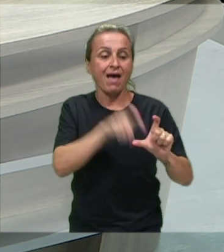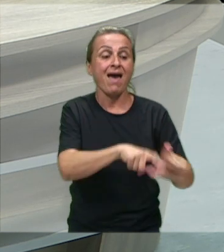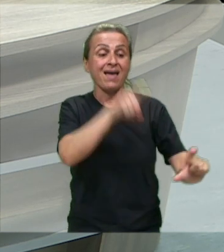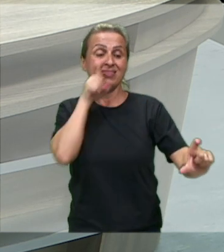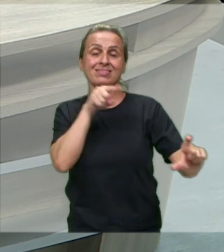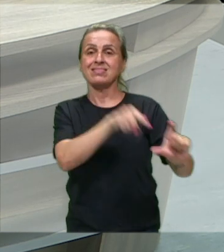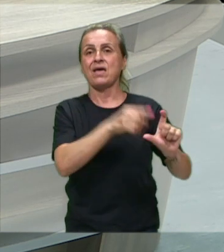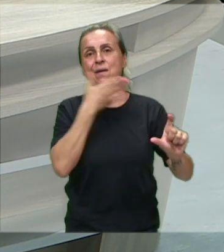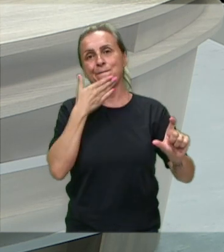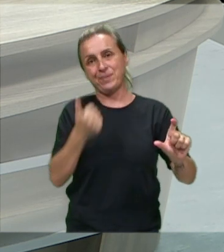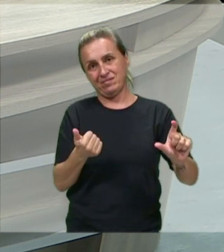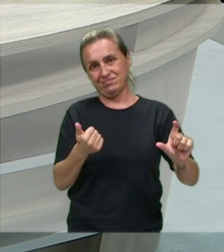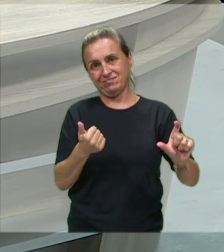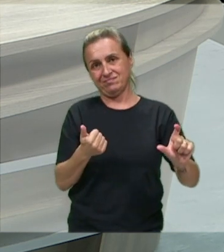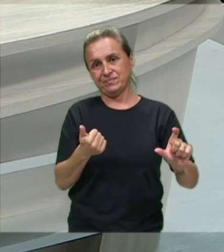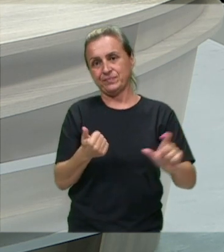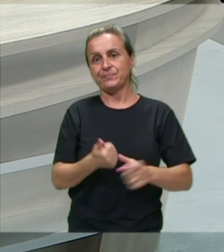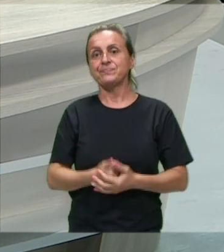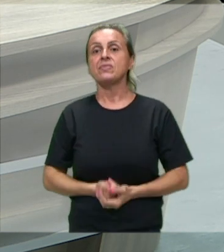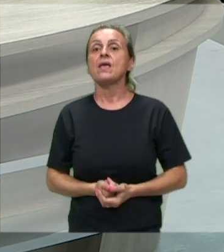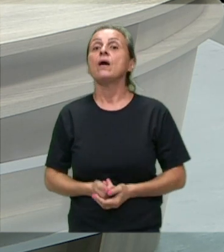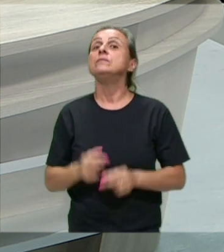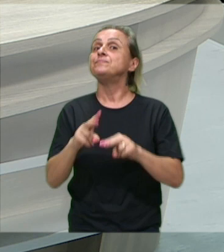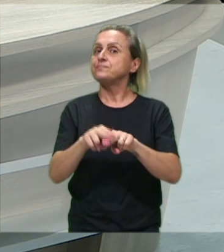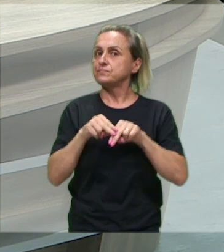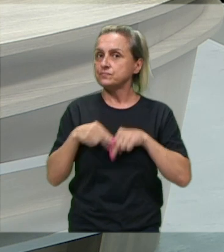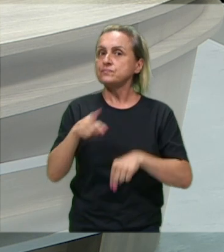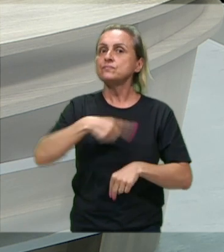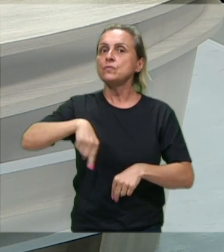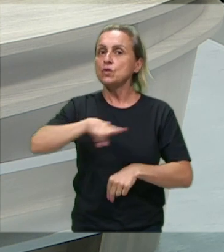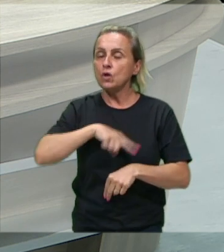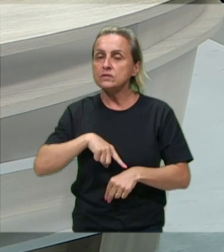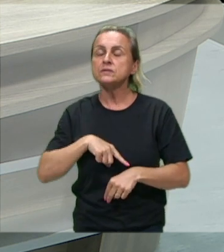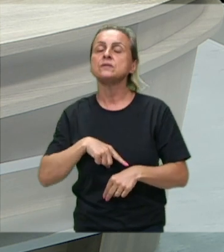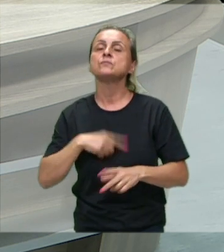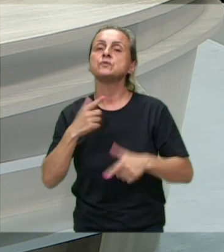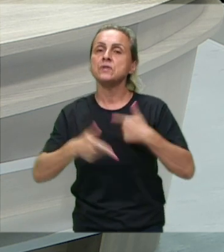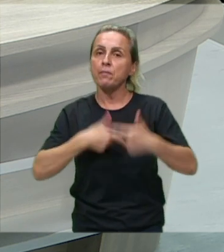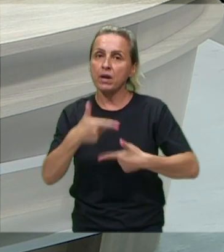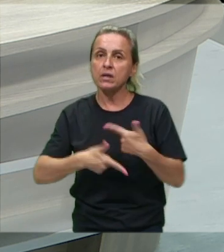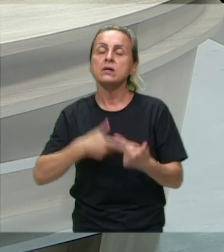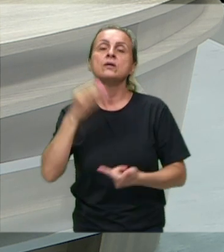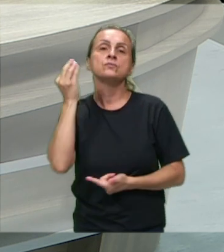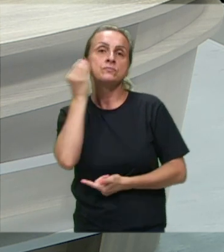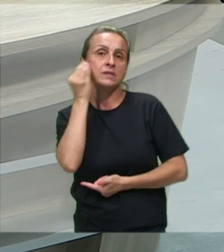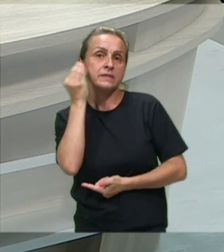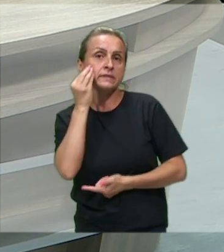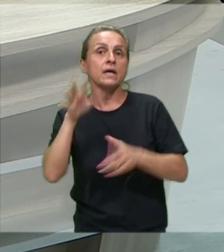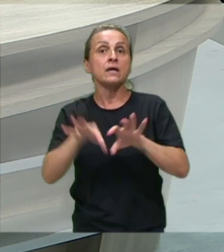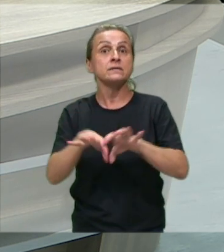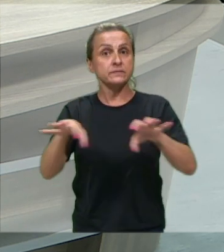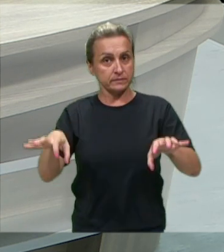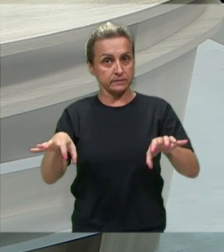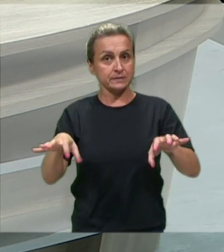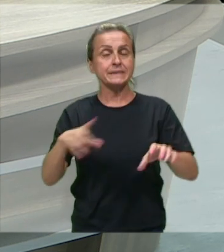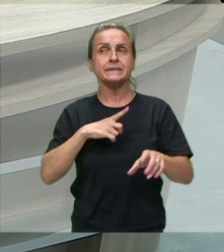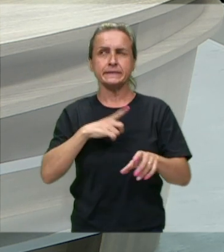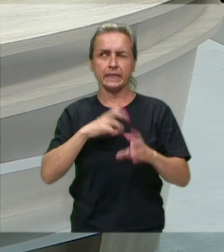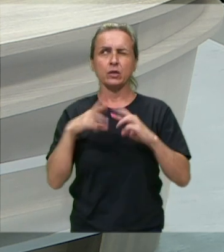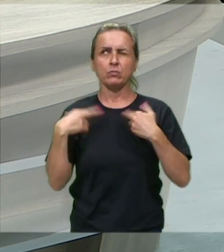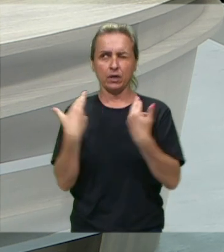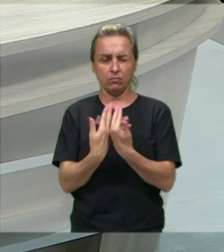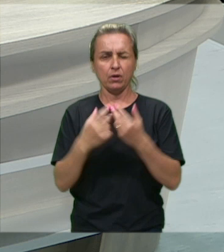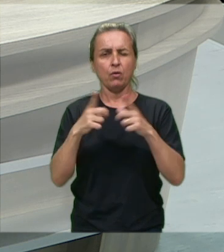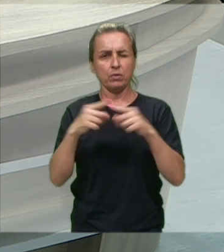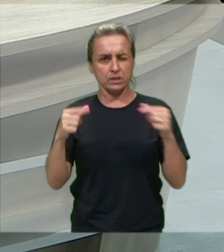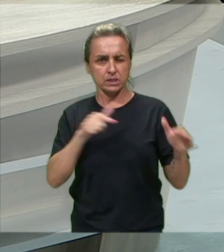somos nós, fazer acontecer. Então, por isso que nós estamos fazendo essa demanda. Temos a reunião em Brasília na próxima quinta-feira, a gente viaja em seguida, para fazer